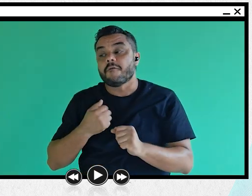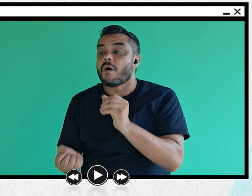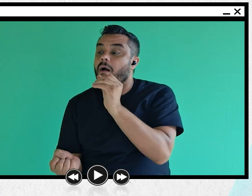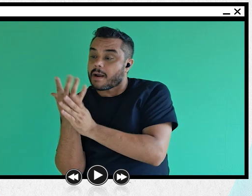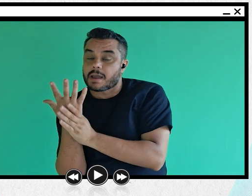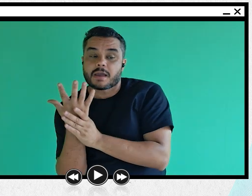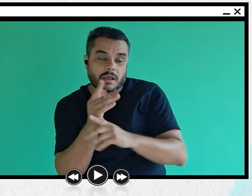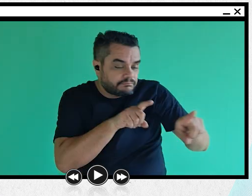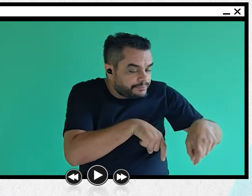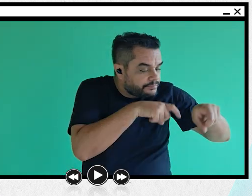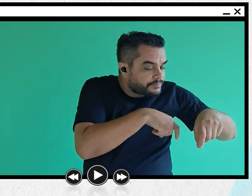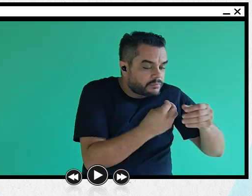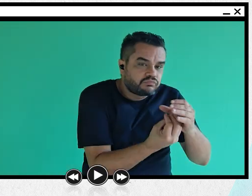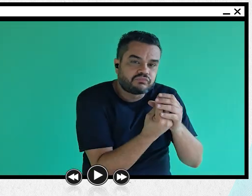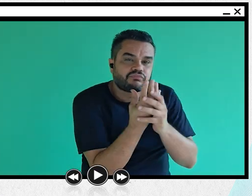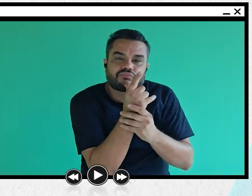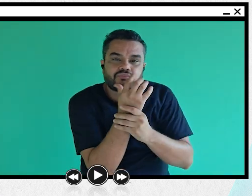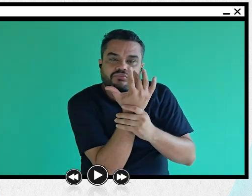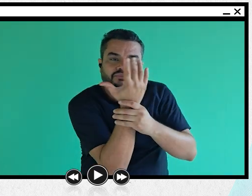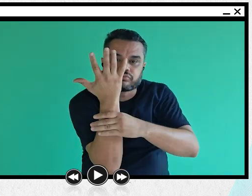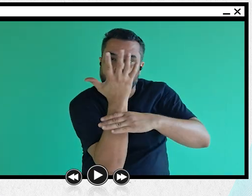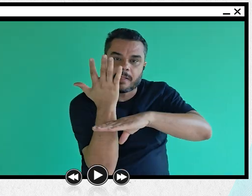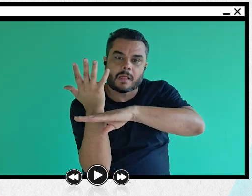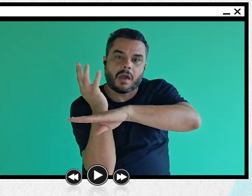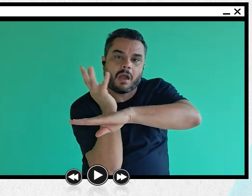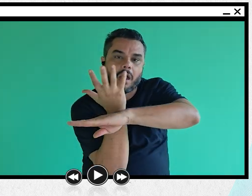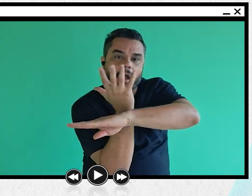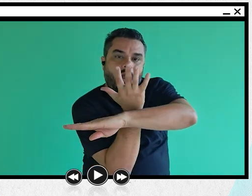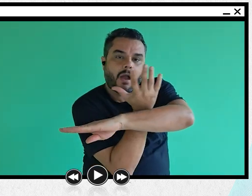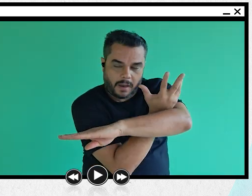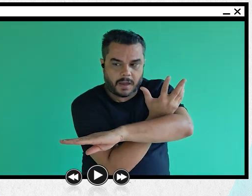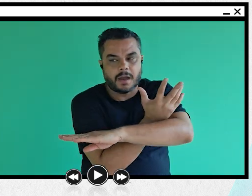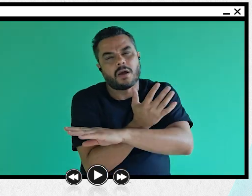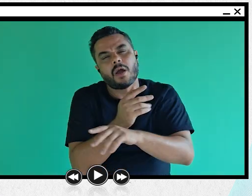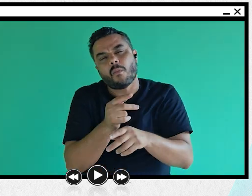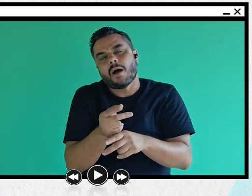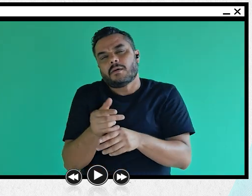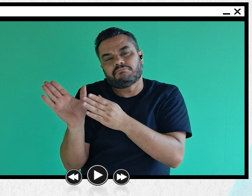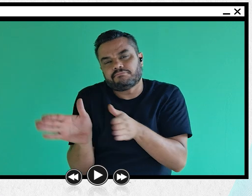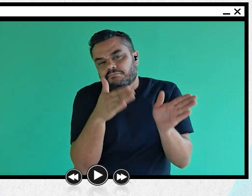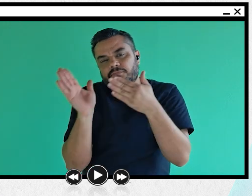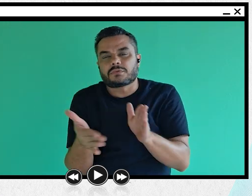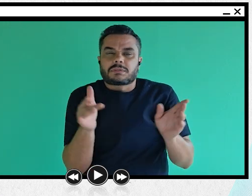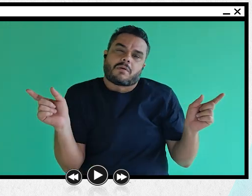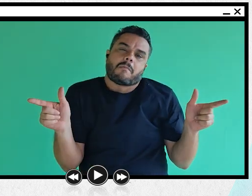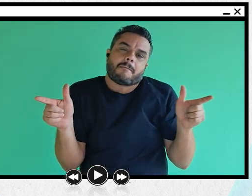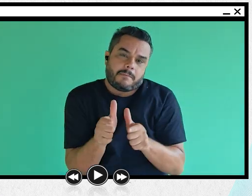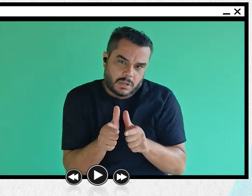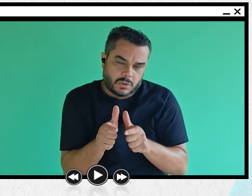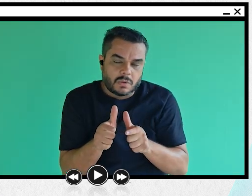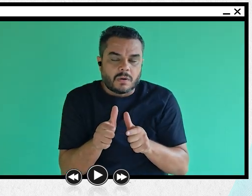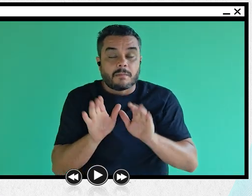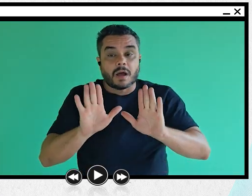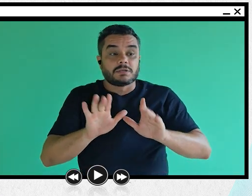muda e vou acabar vendendo. E funciona, né? Claro, a produção muito pequenininha, não é isso que vai fazer diferença, mas muitas